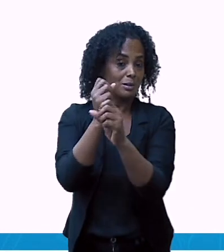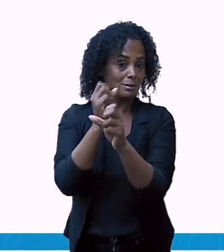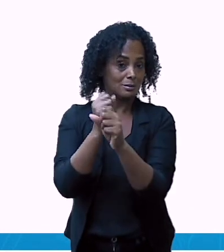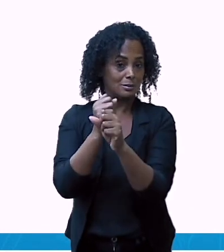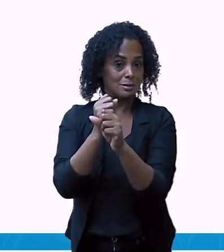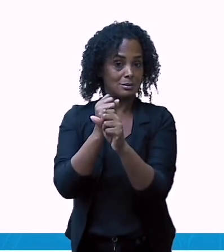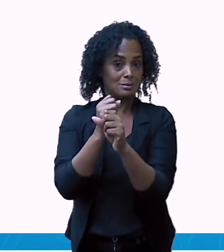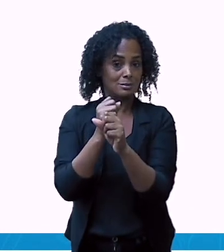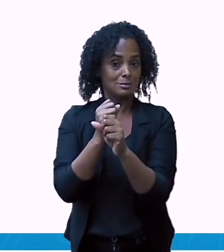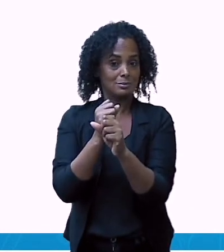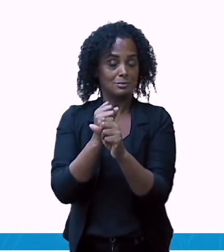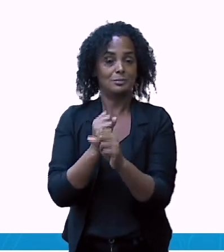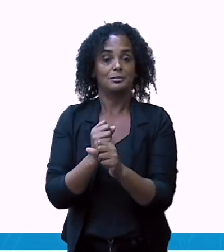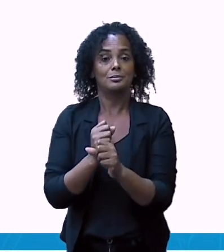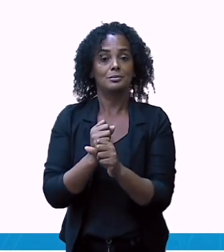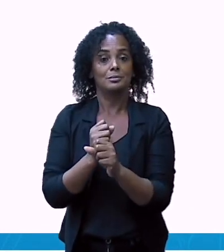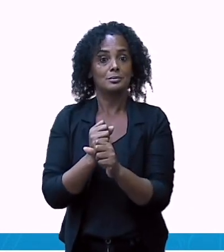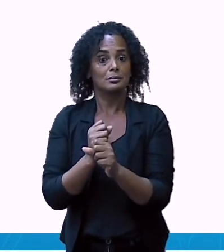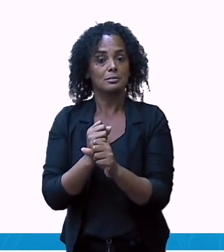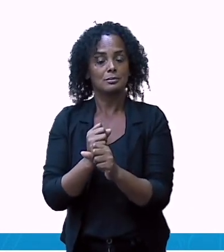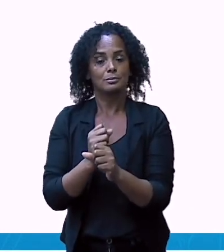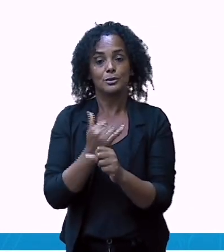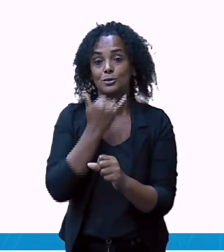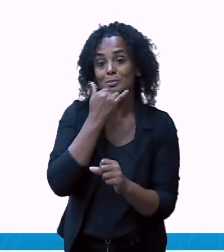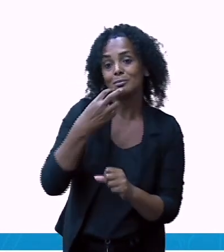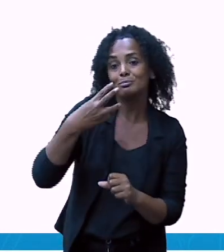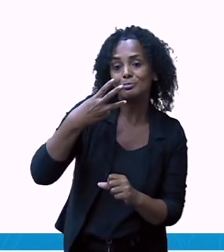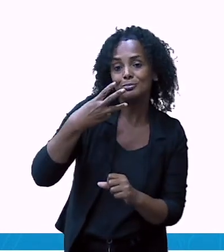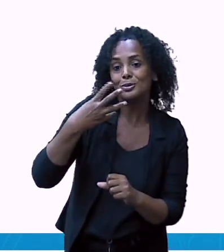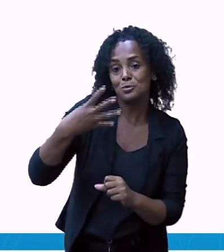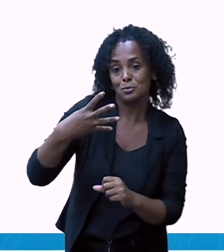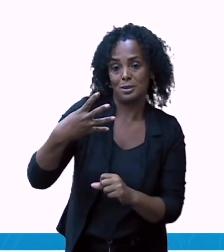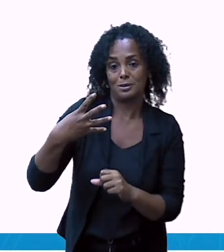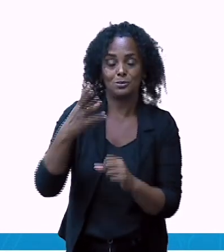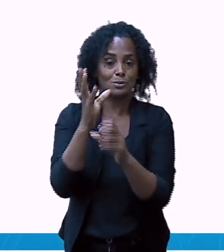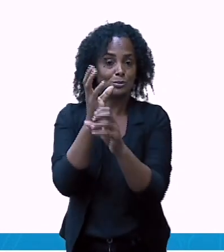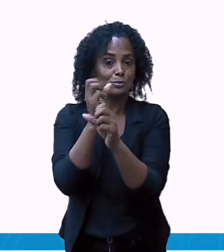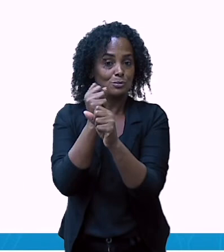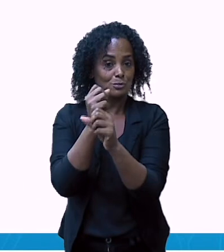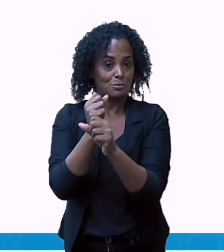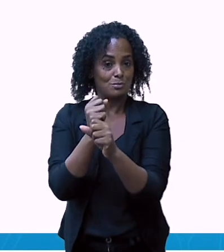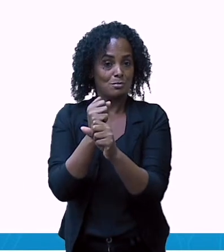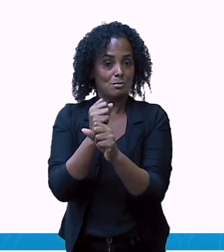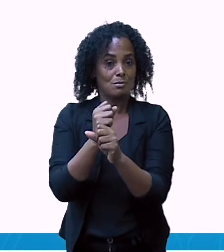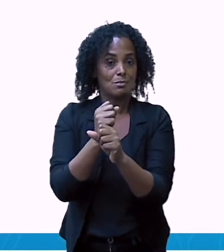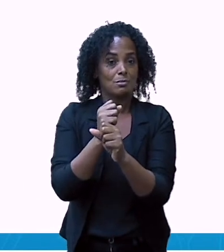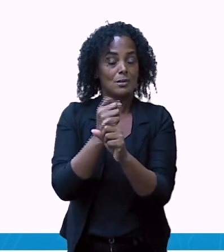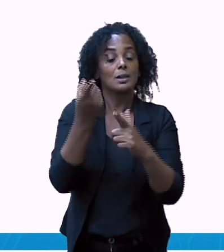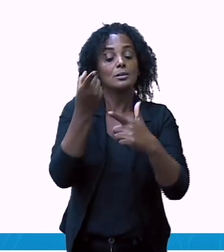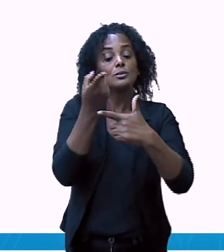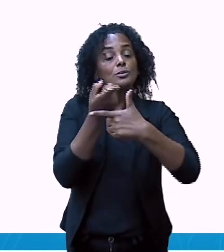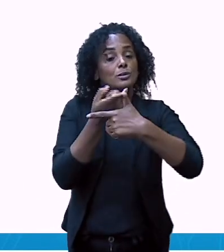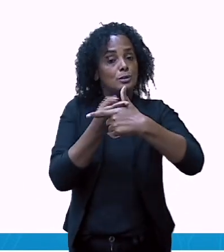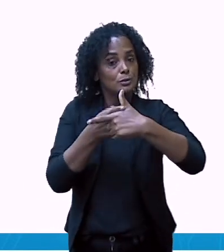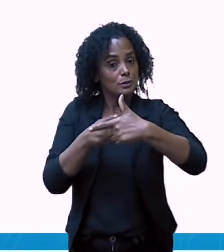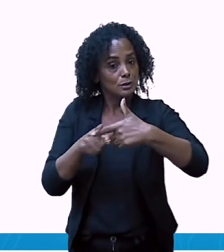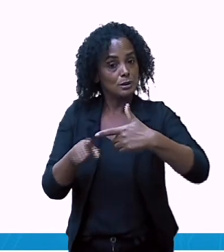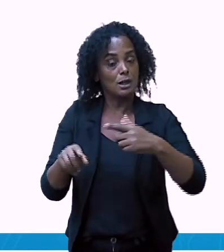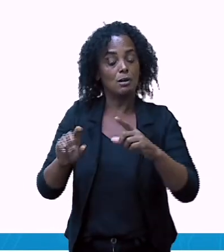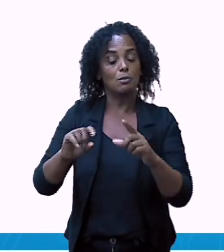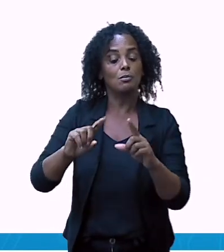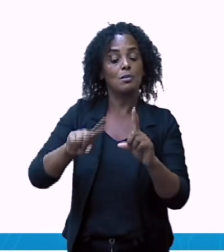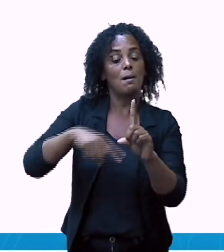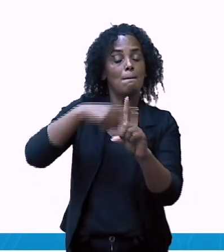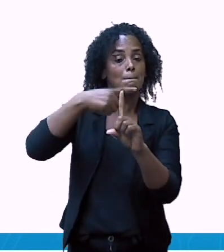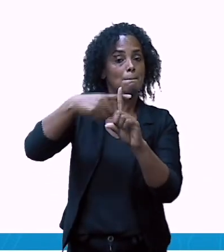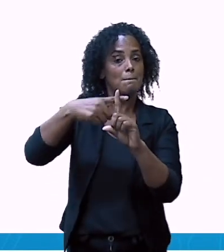adição, aparecem as 4 operações. Divisão, adição, subtração e a multiplicação.